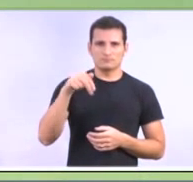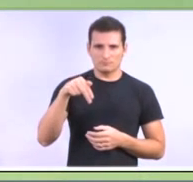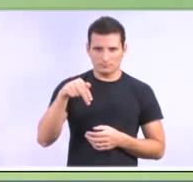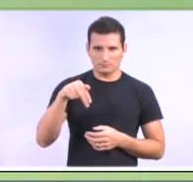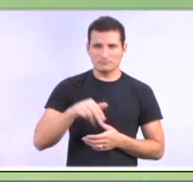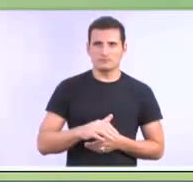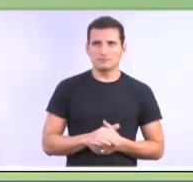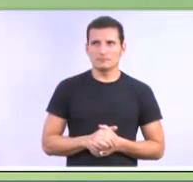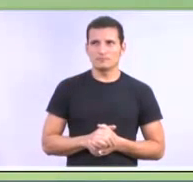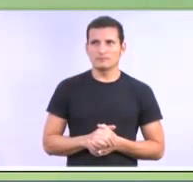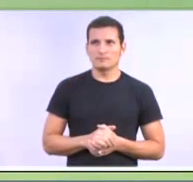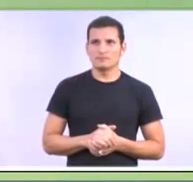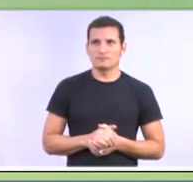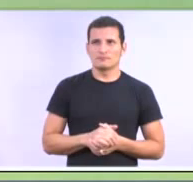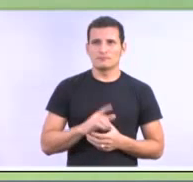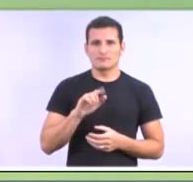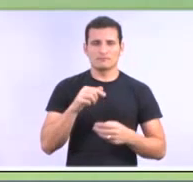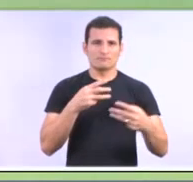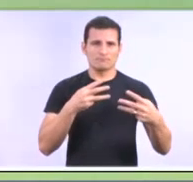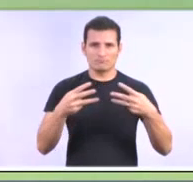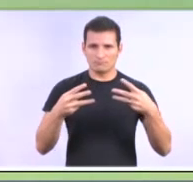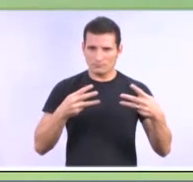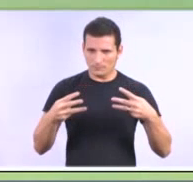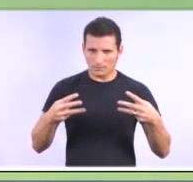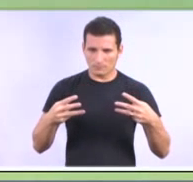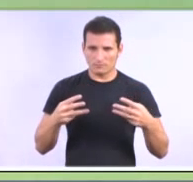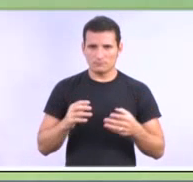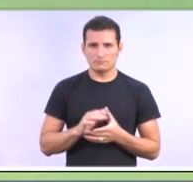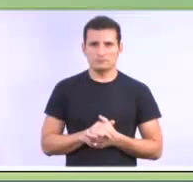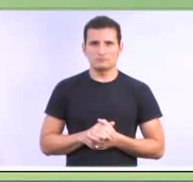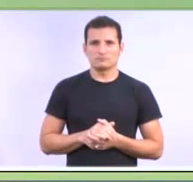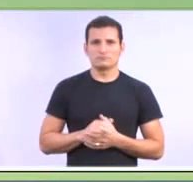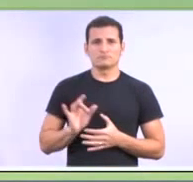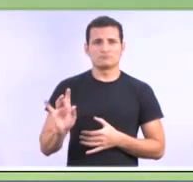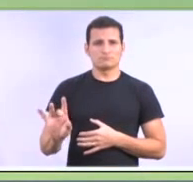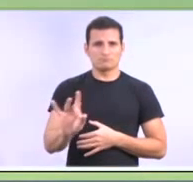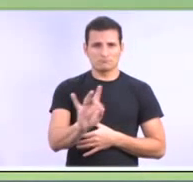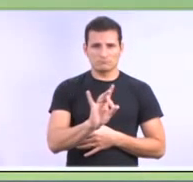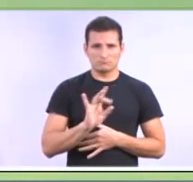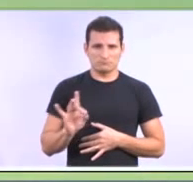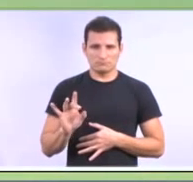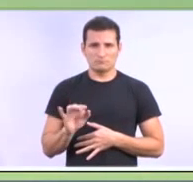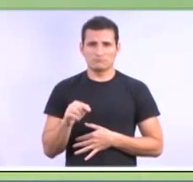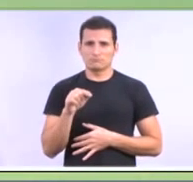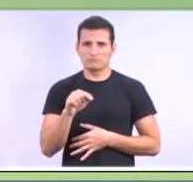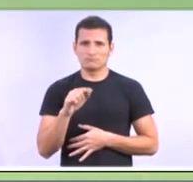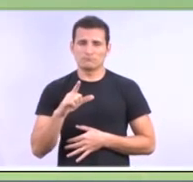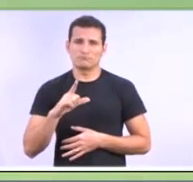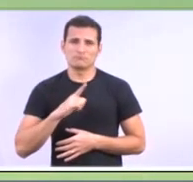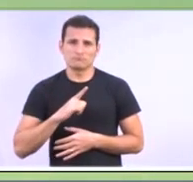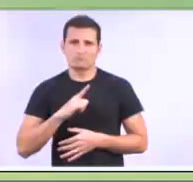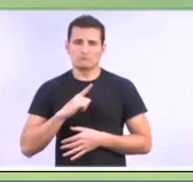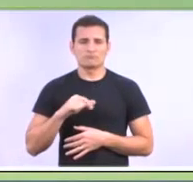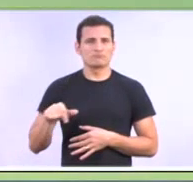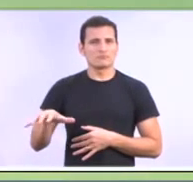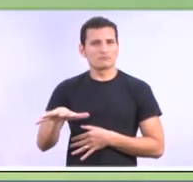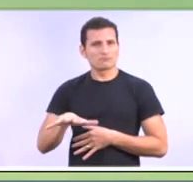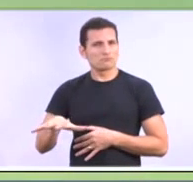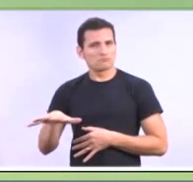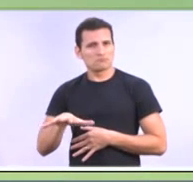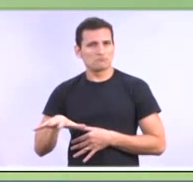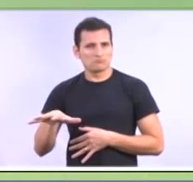Network, é uma rede individual, geralmente ela se espalha por uma única área geográfica,